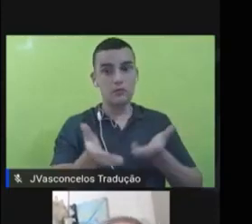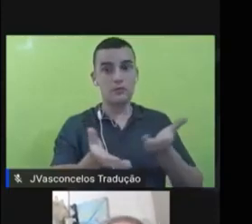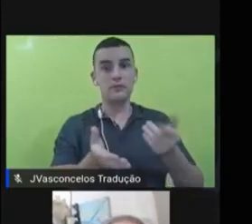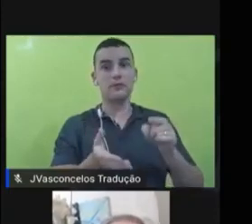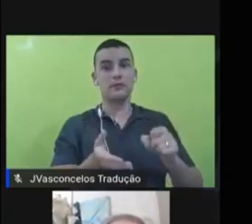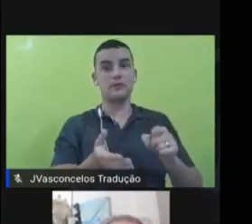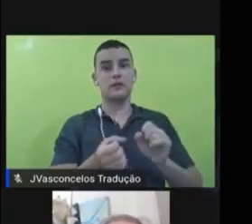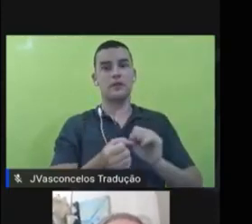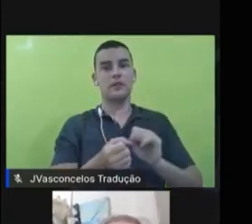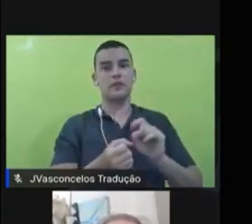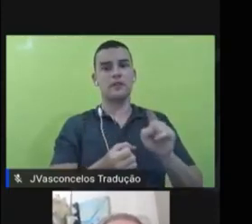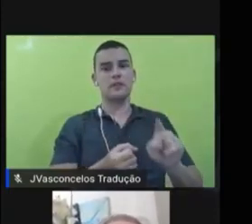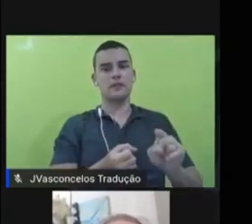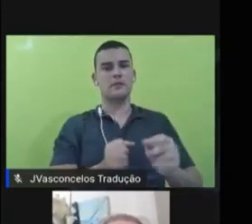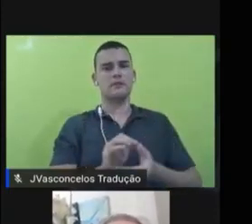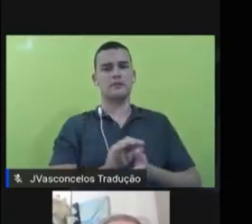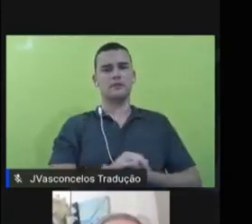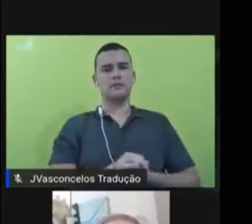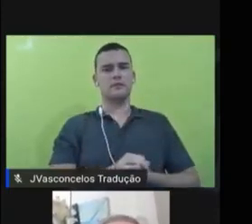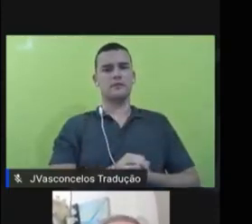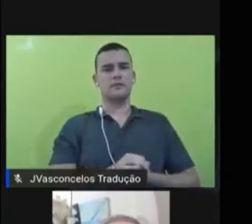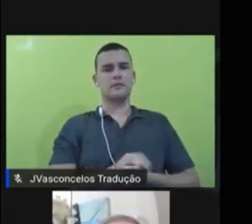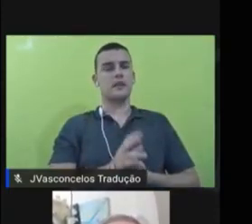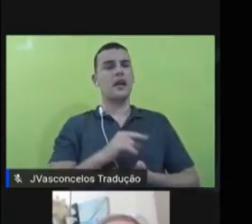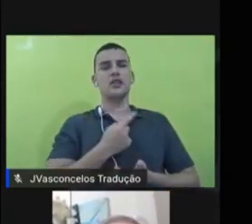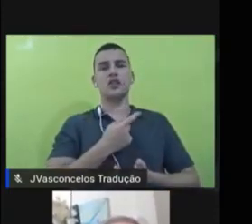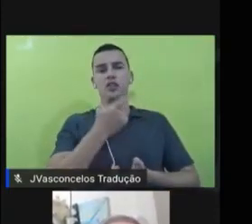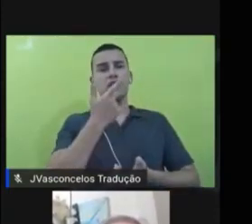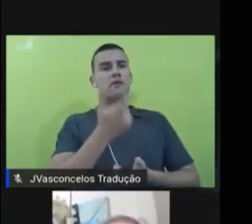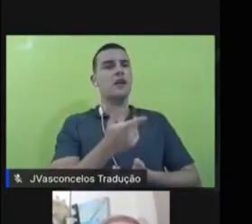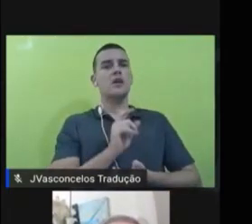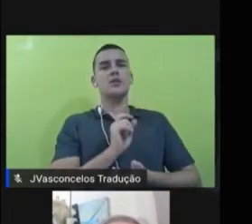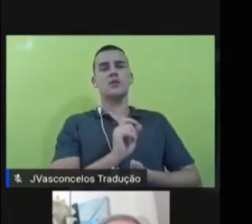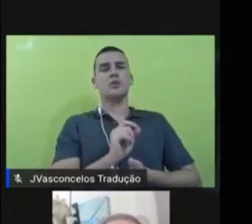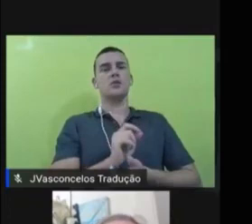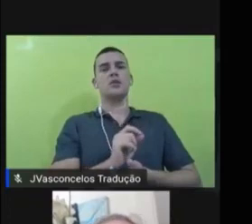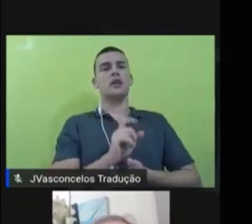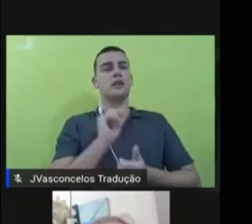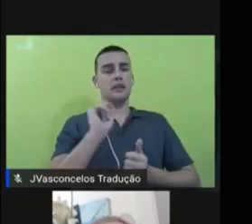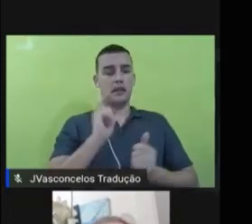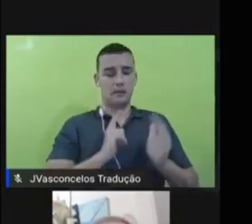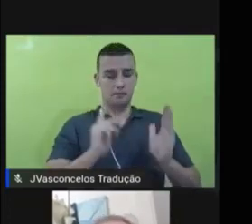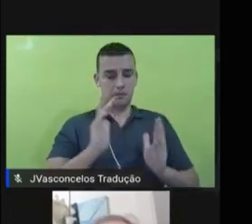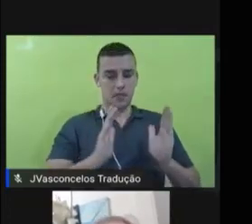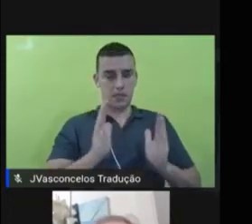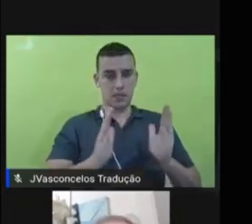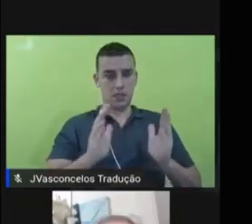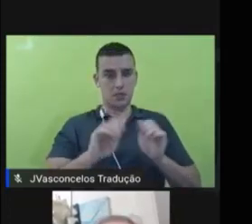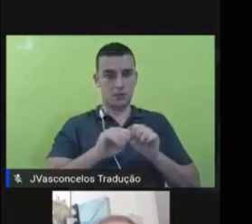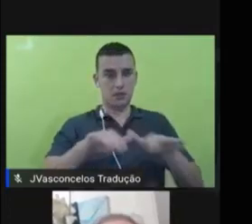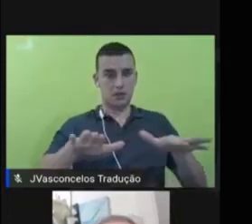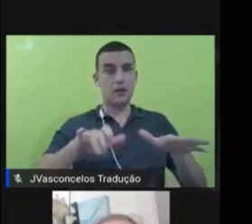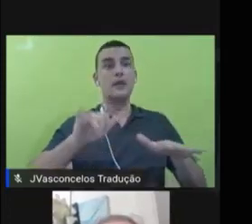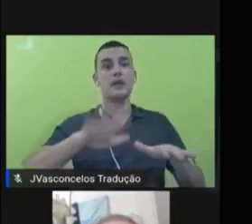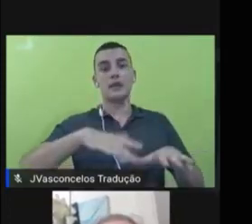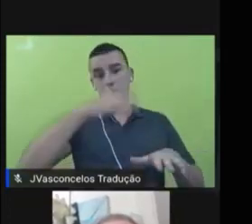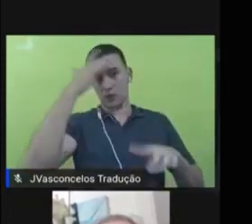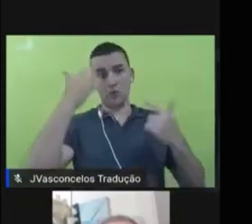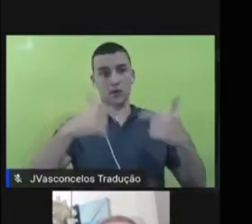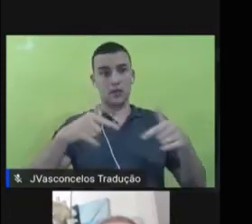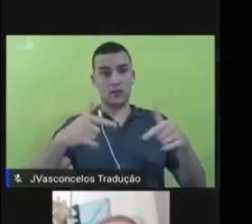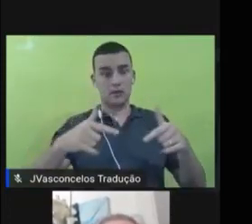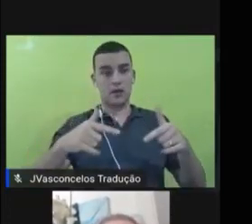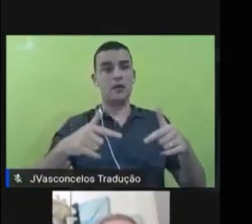dessa criança com a vida. Não, nós estamos aqui falando da questão do tempo da pandemia, né? O tempo inteiro quem trabalha com classe hospitalar e